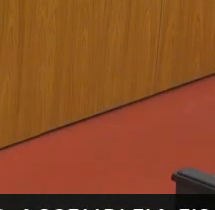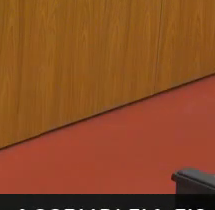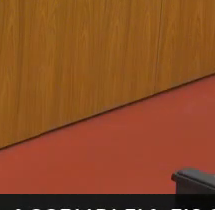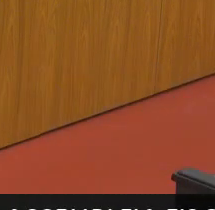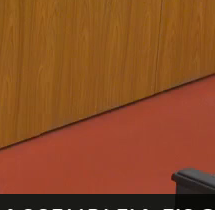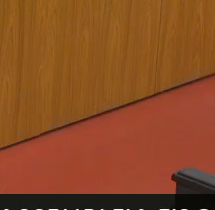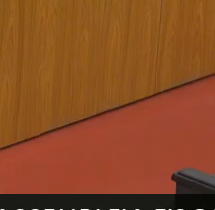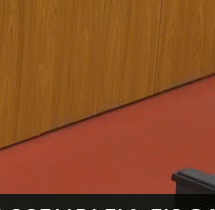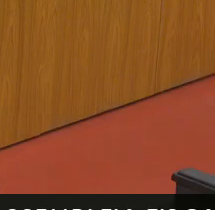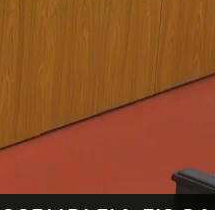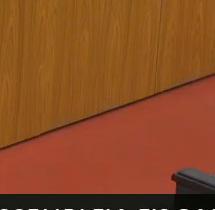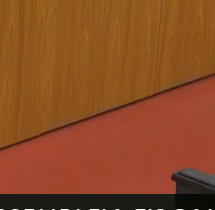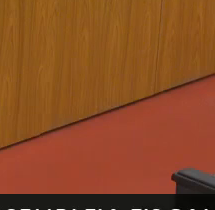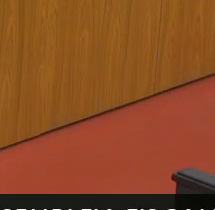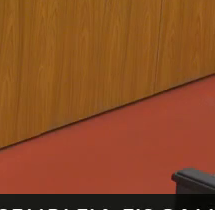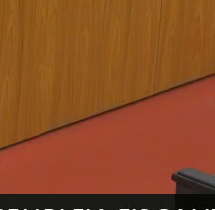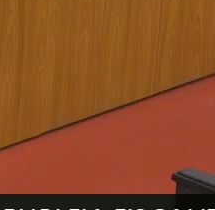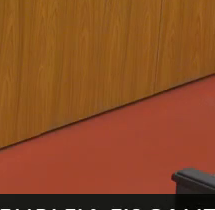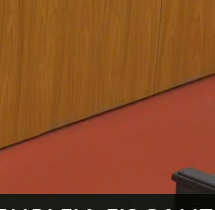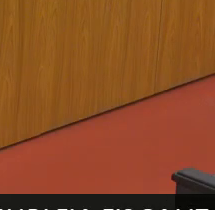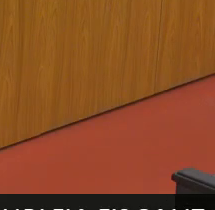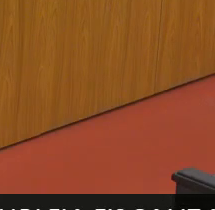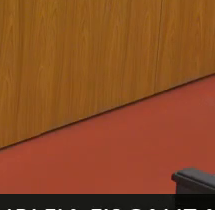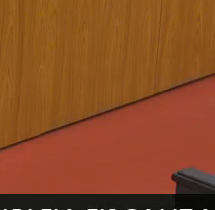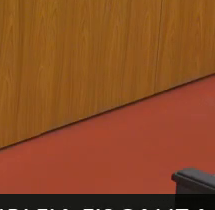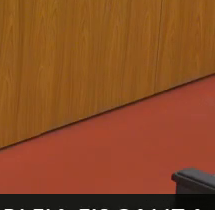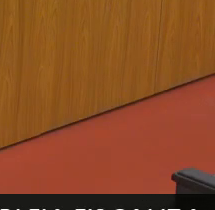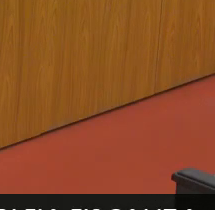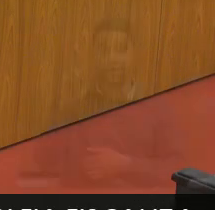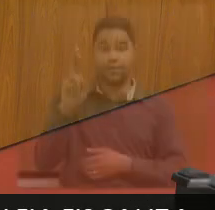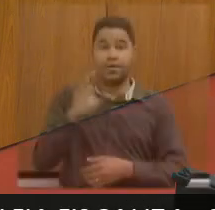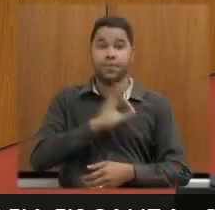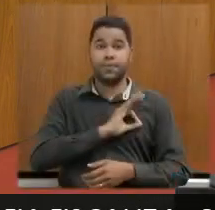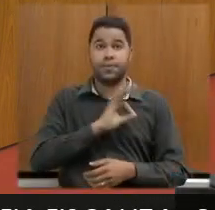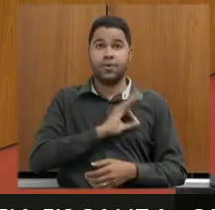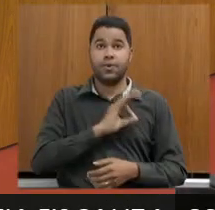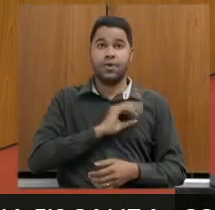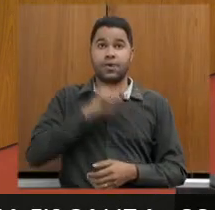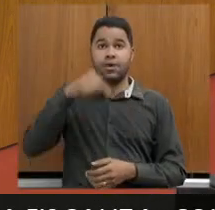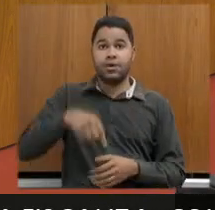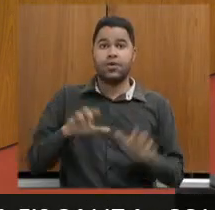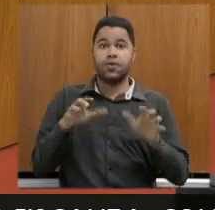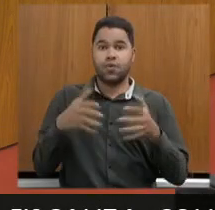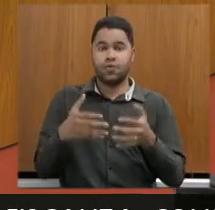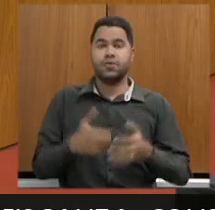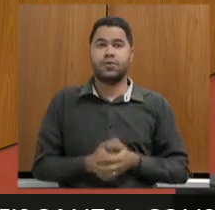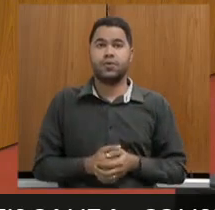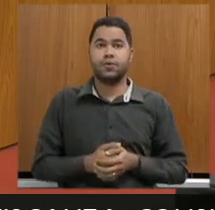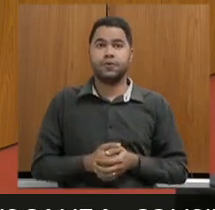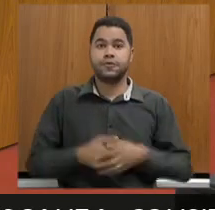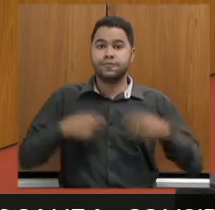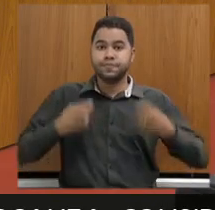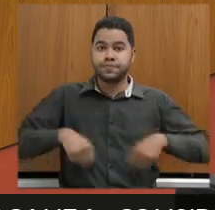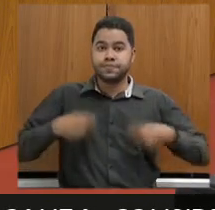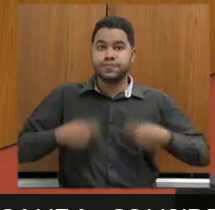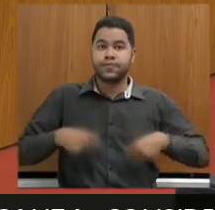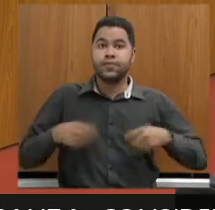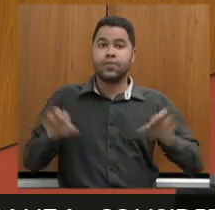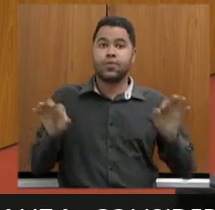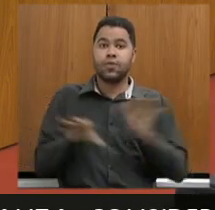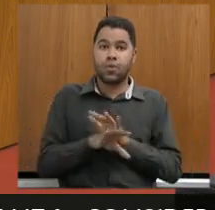longo nesta condição nós temos quatro chefes de polícia passando aqui por essa comissão precisamos